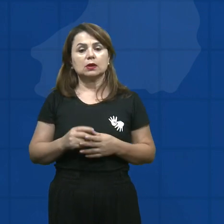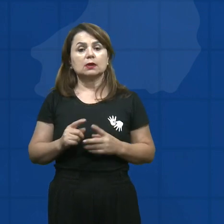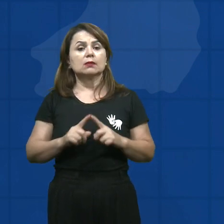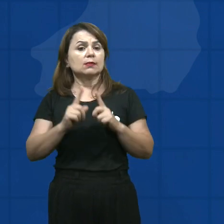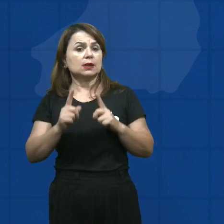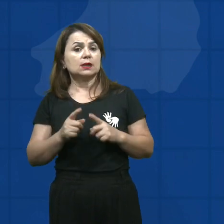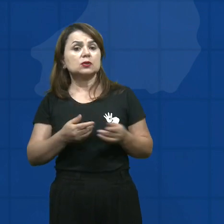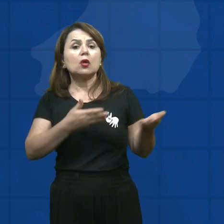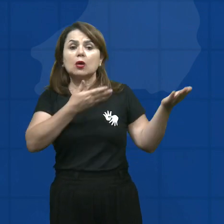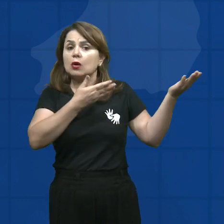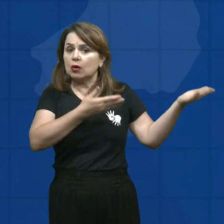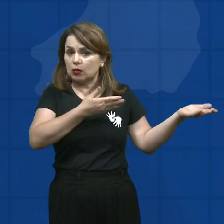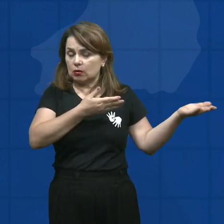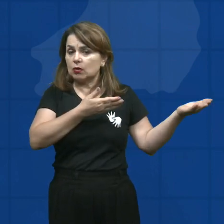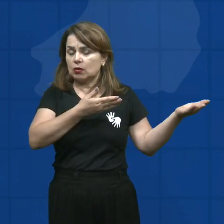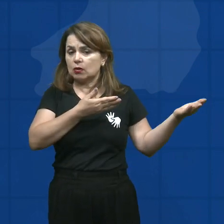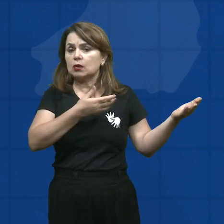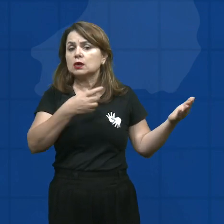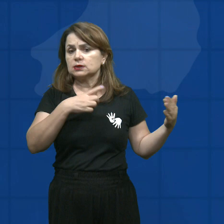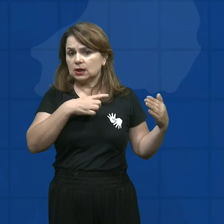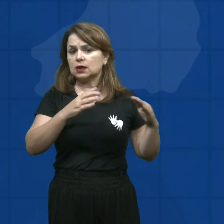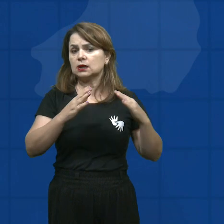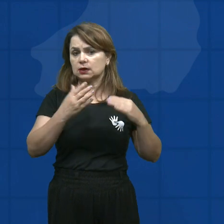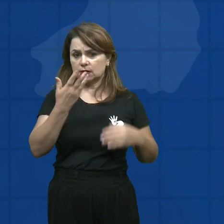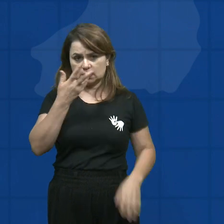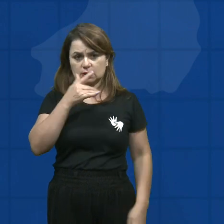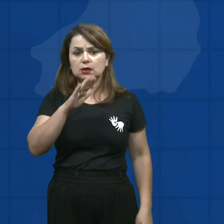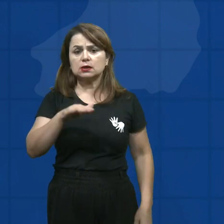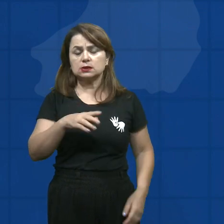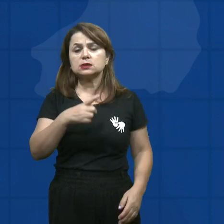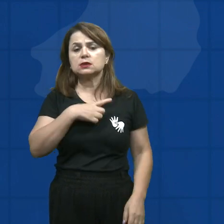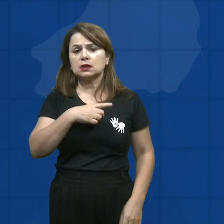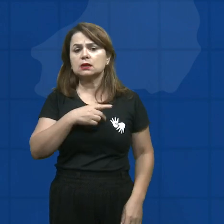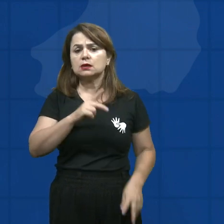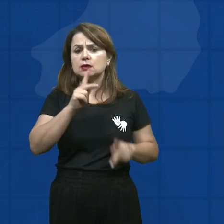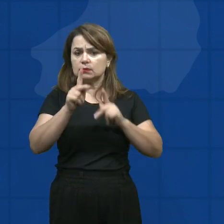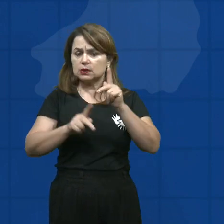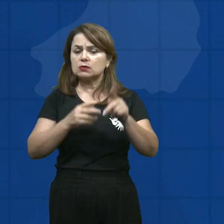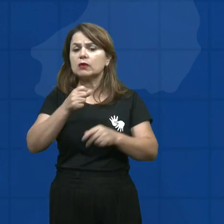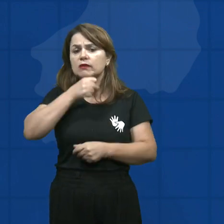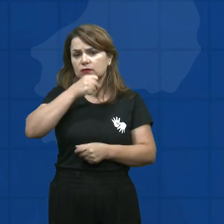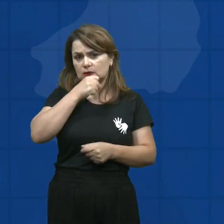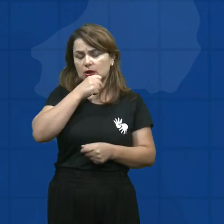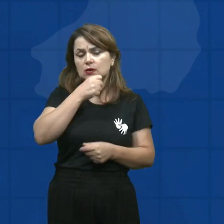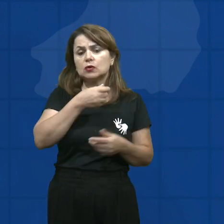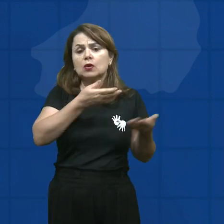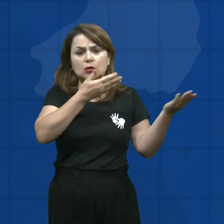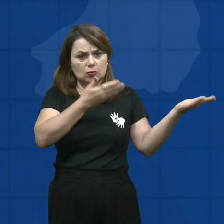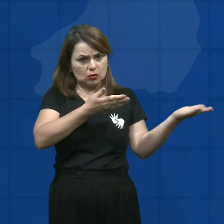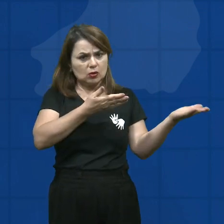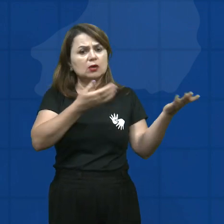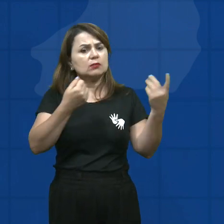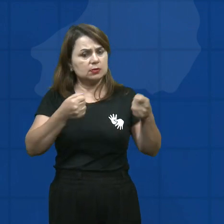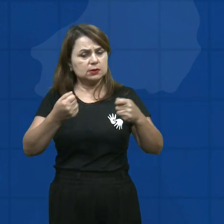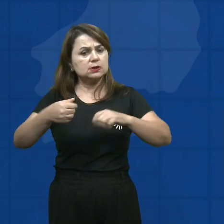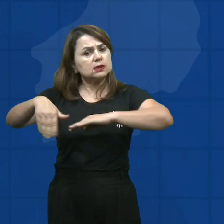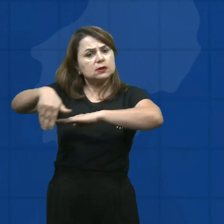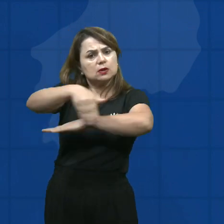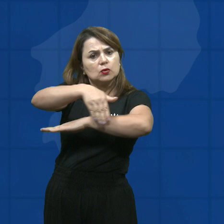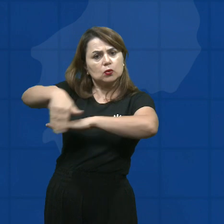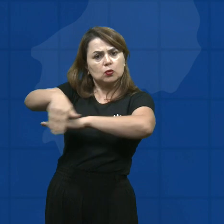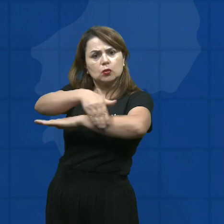meio do pó, com criança, com pessoa de idade, isso aí é uma falta de consideração, não é? Eu acho que